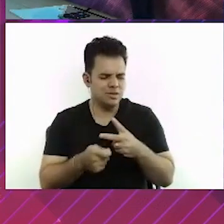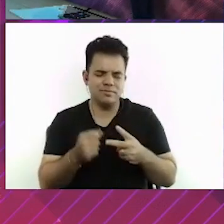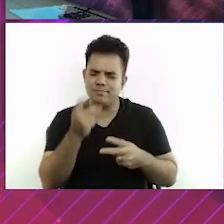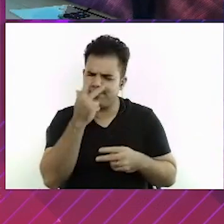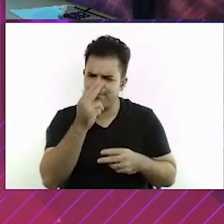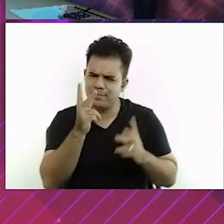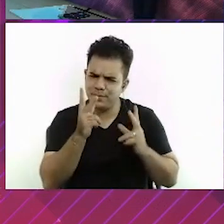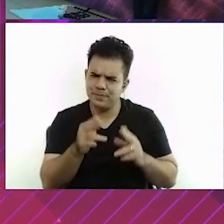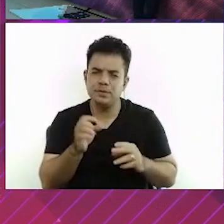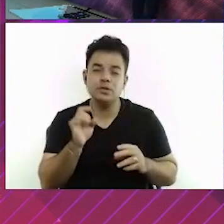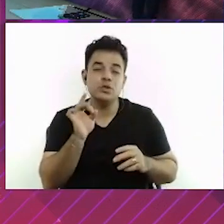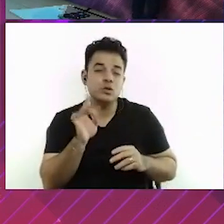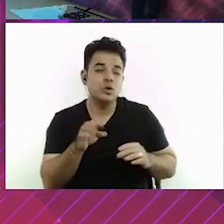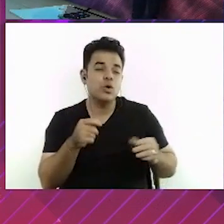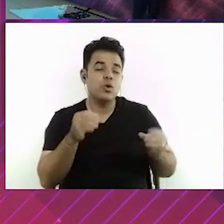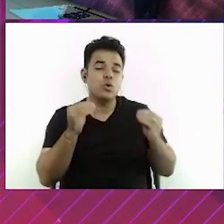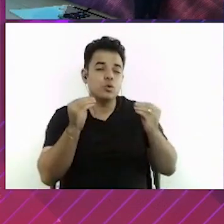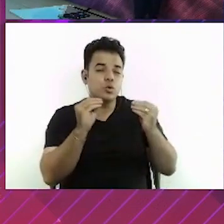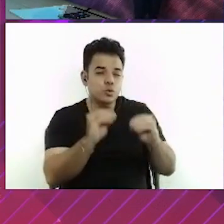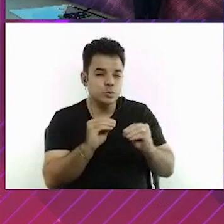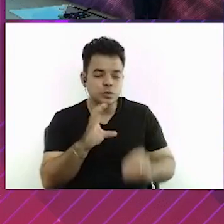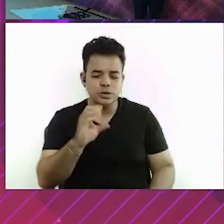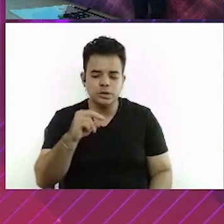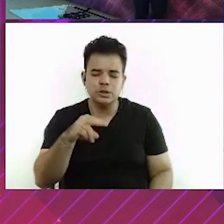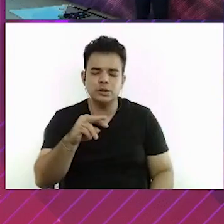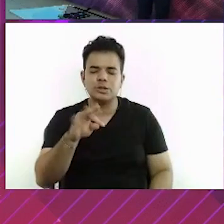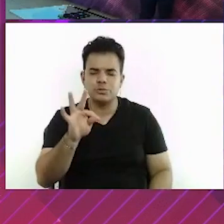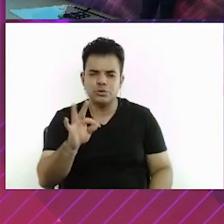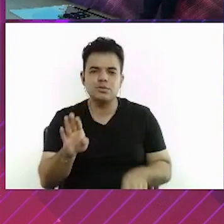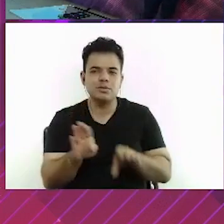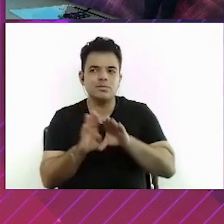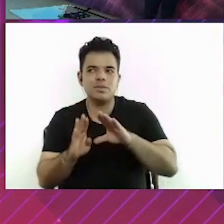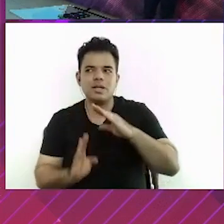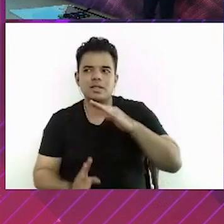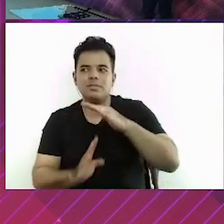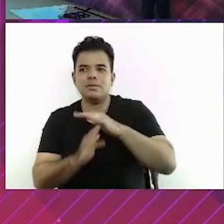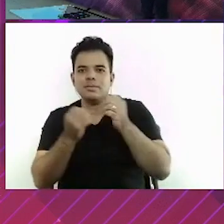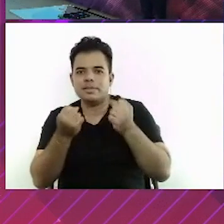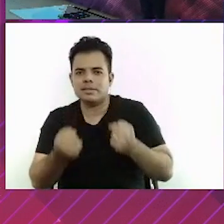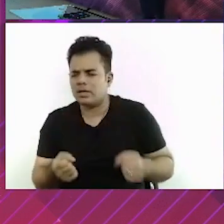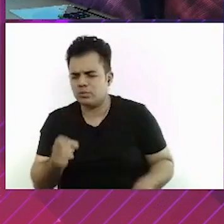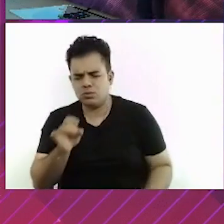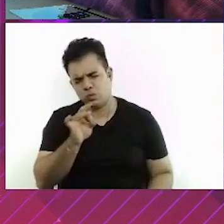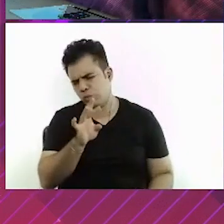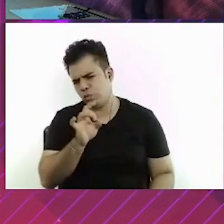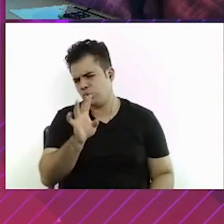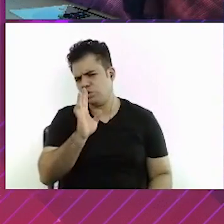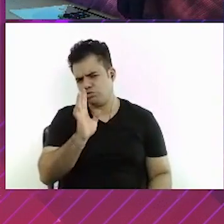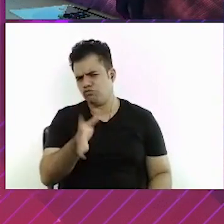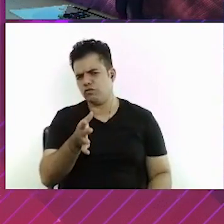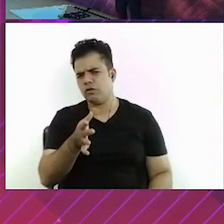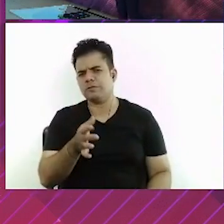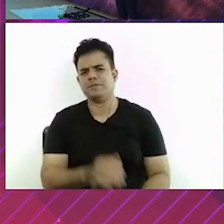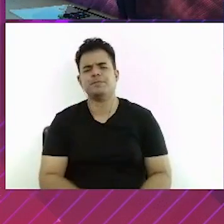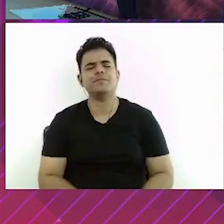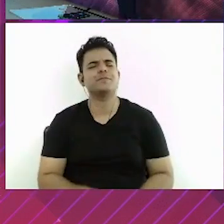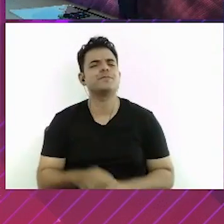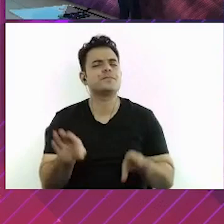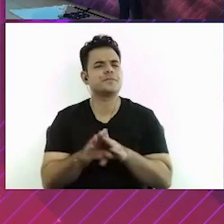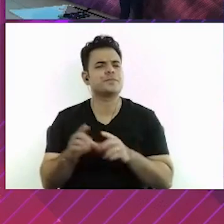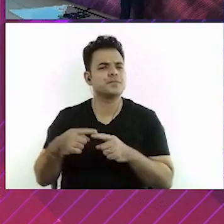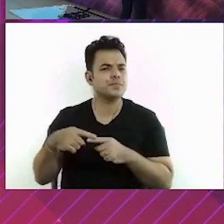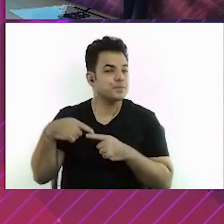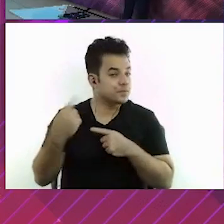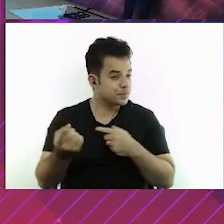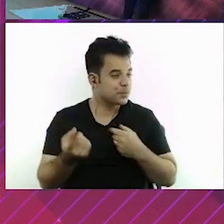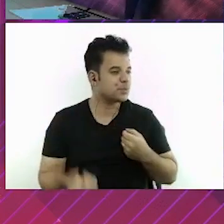só setei o prefet count, eu estou deixando o size e o QoS por padrão. Em seguida, a gente volta para a